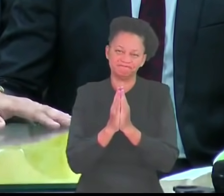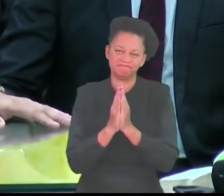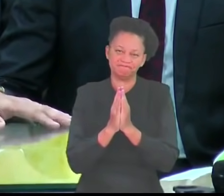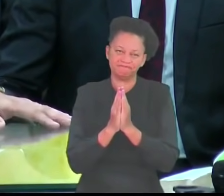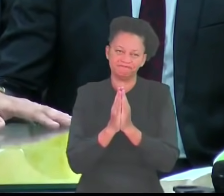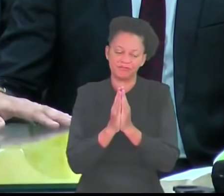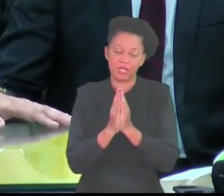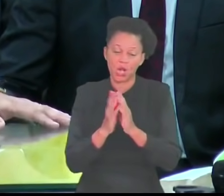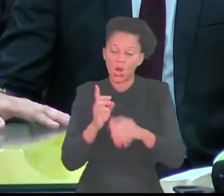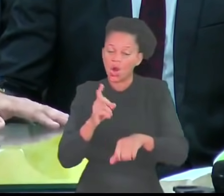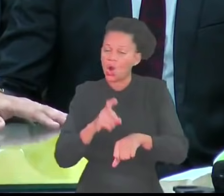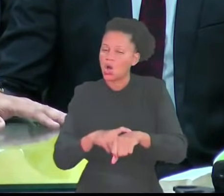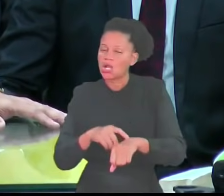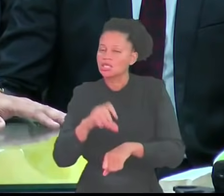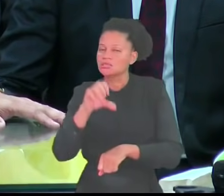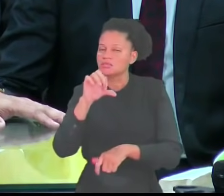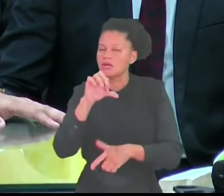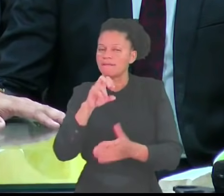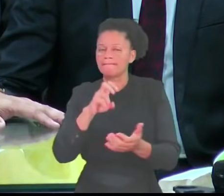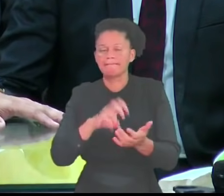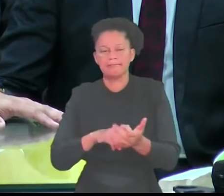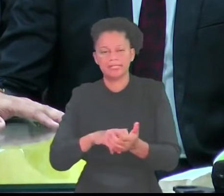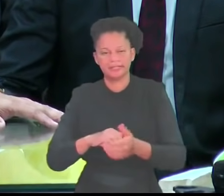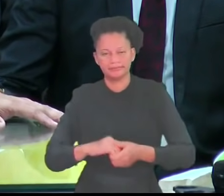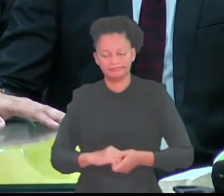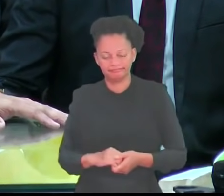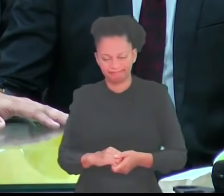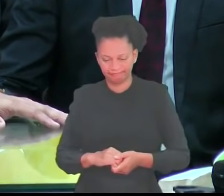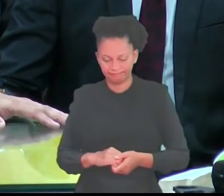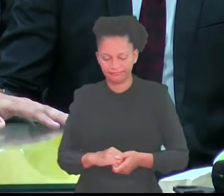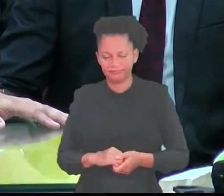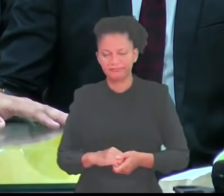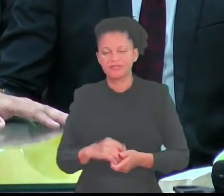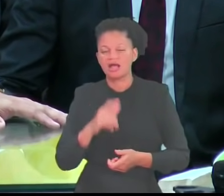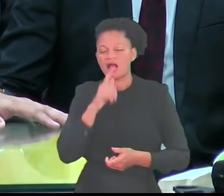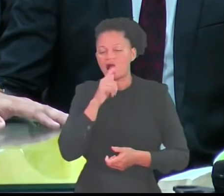Quando foi 9 horas da manhã, lá vem água.